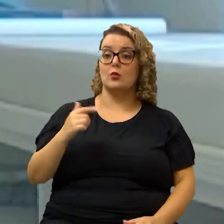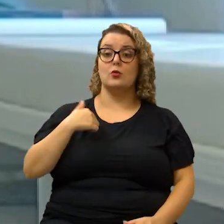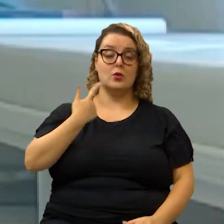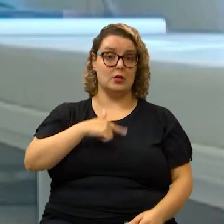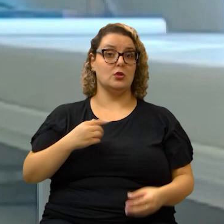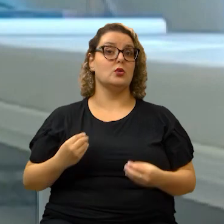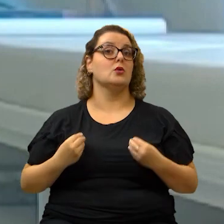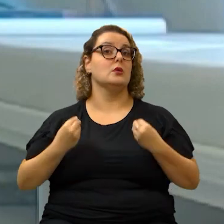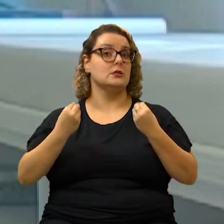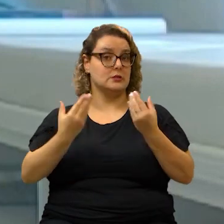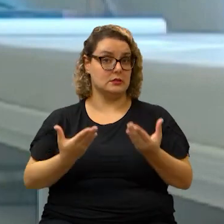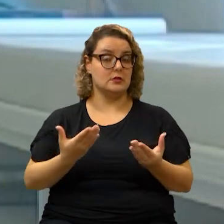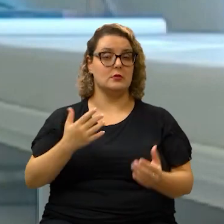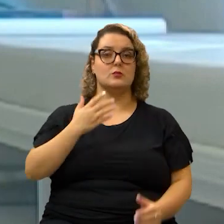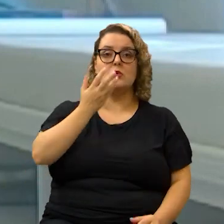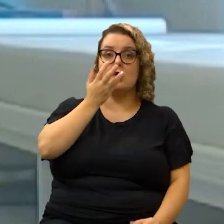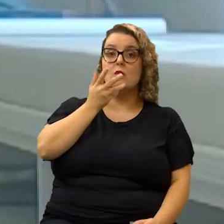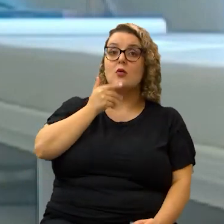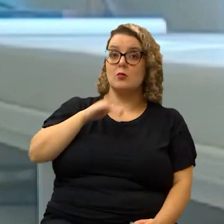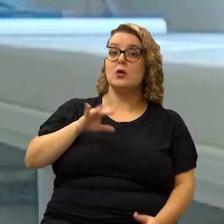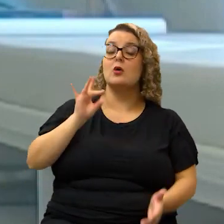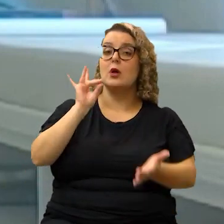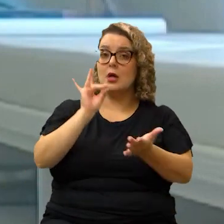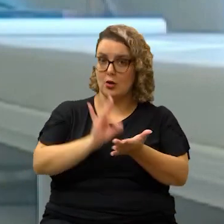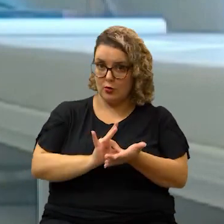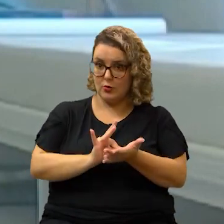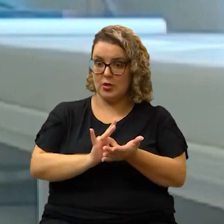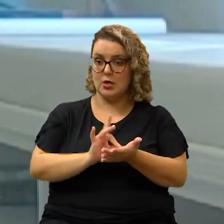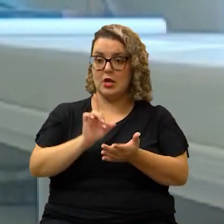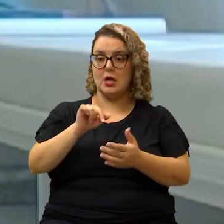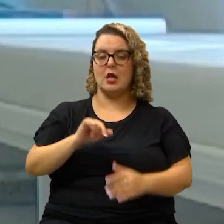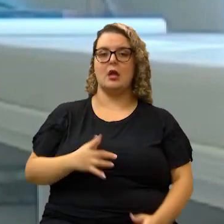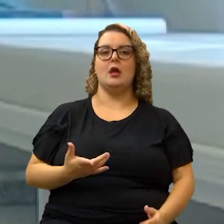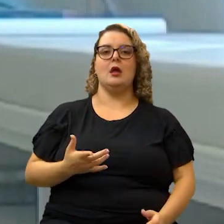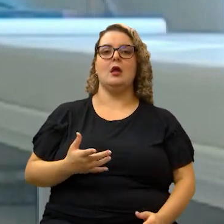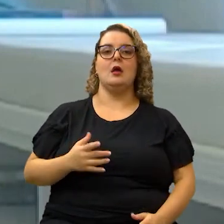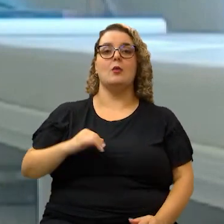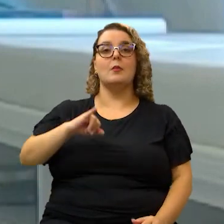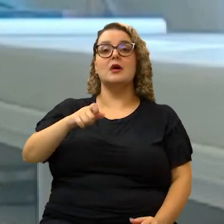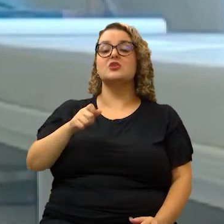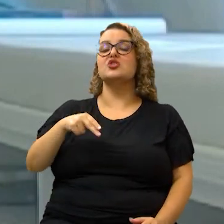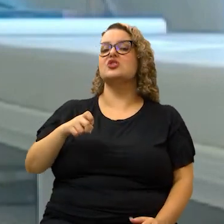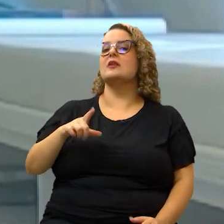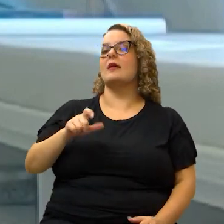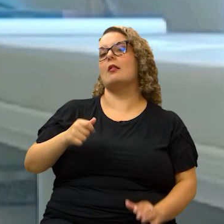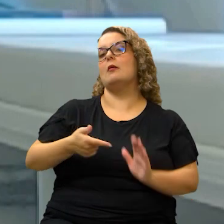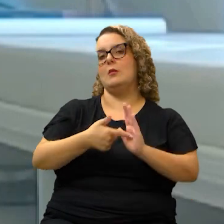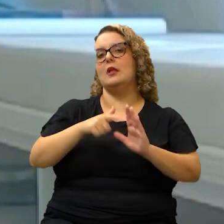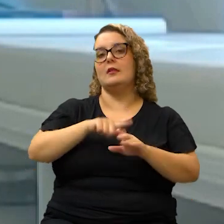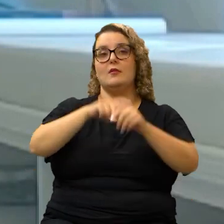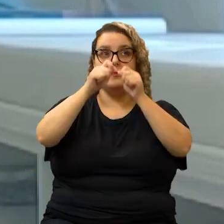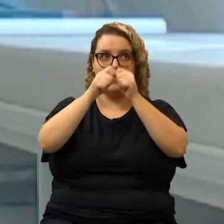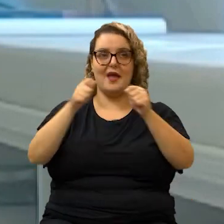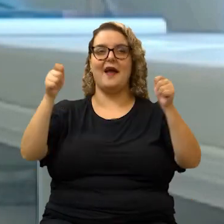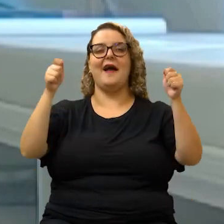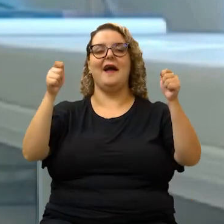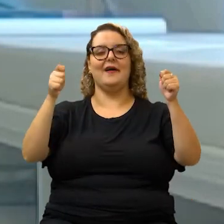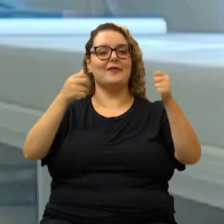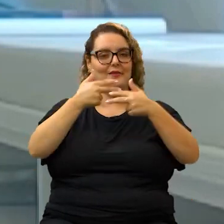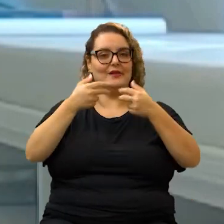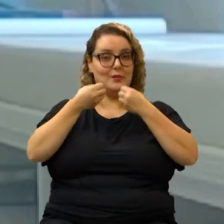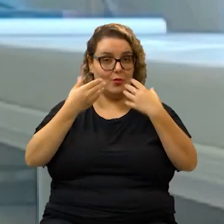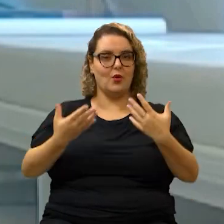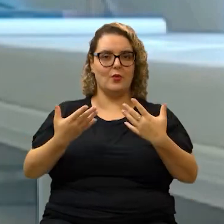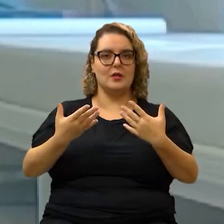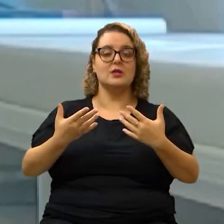nós proporcionamos para essa criança. Então, realmente, é uma janela muito grande de oportunidades, porque a gente vem de